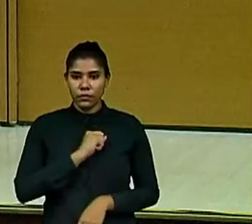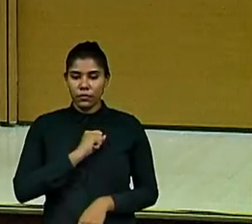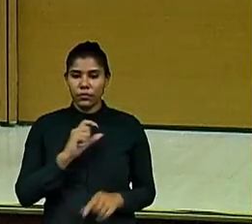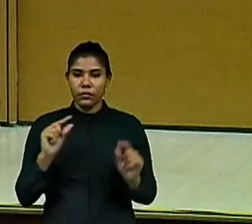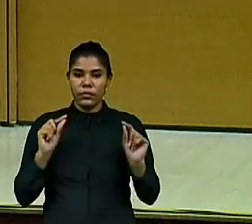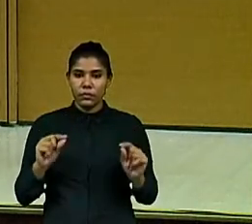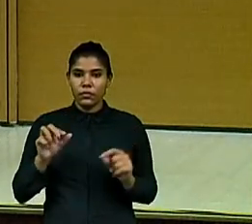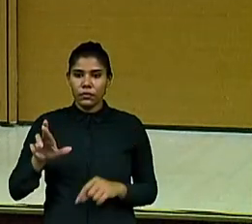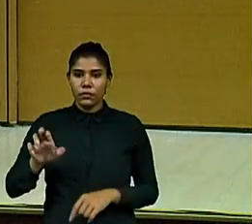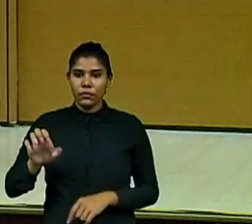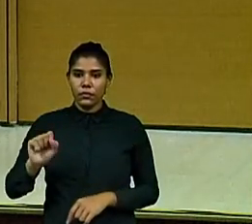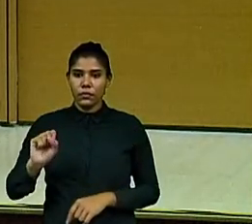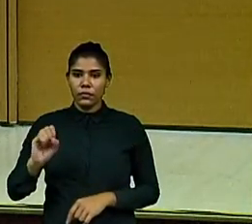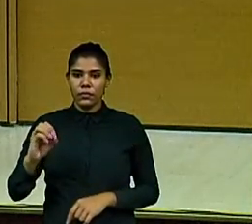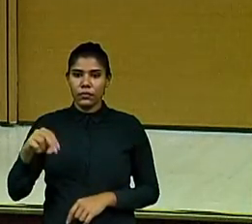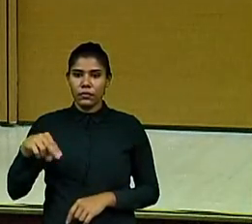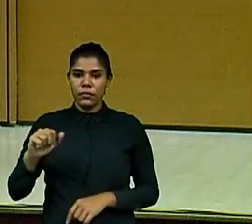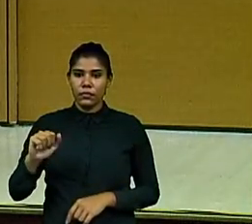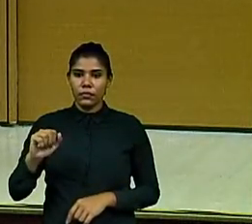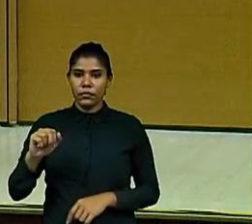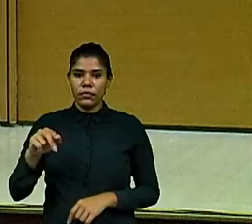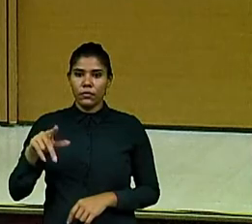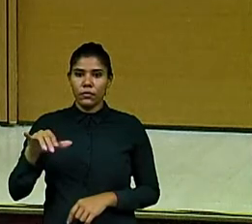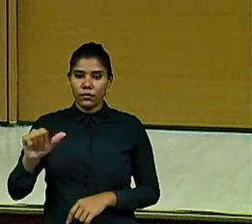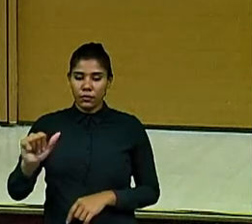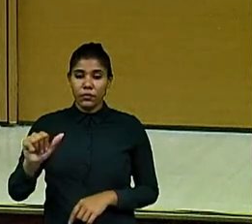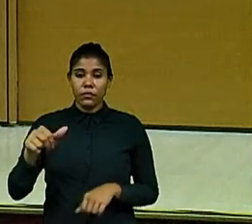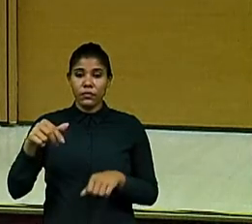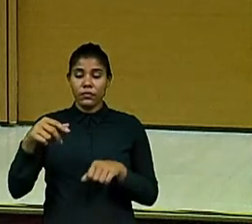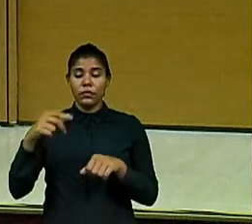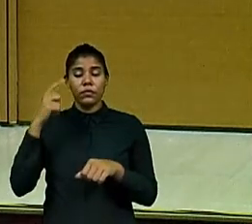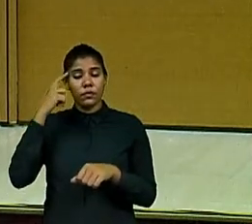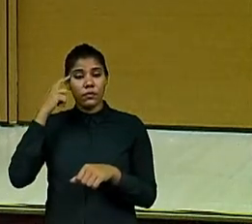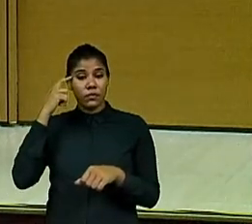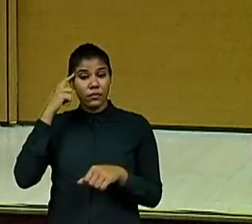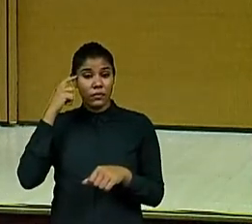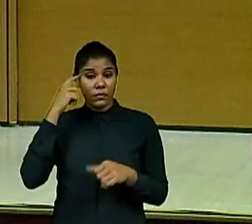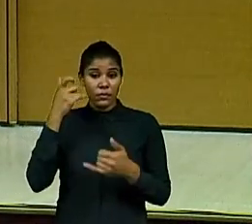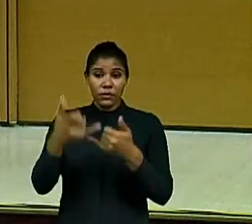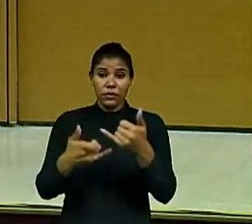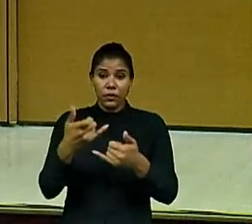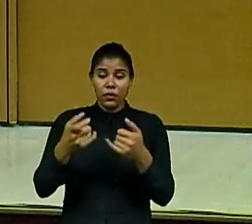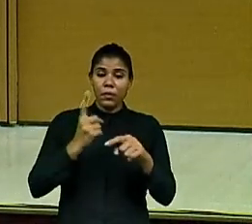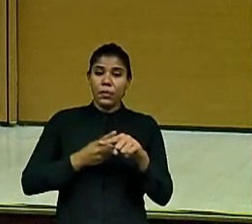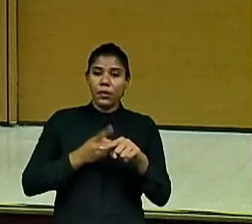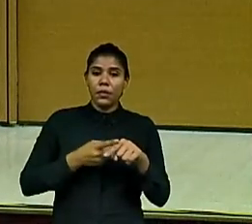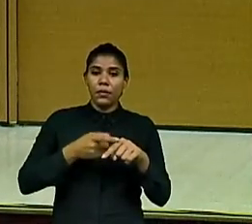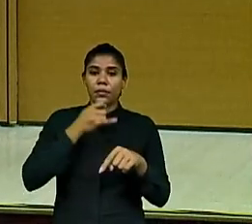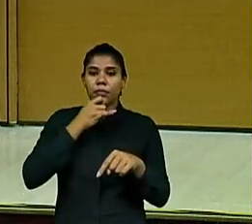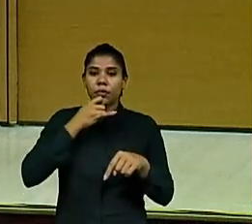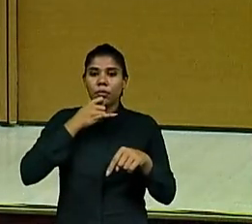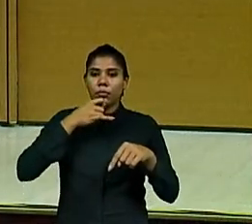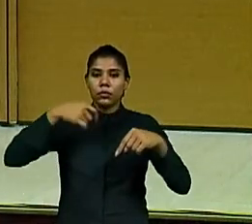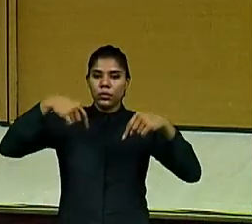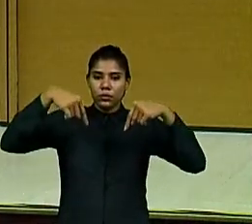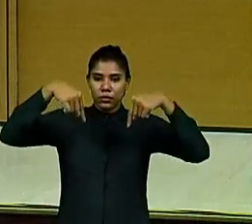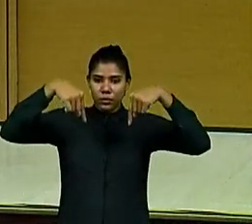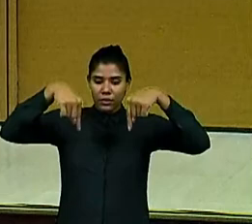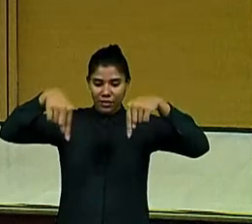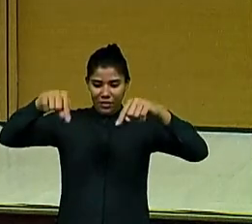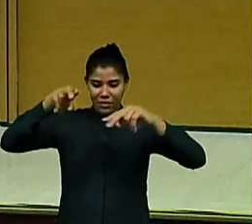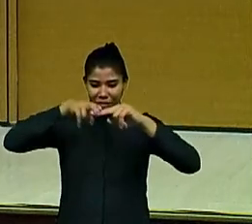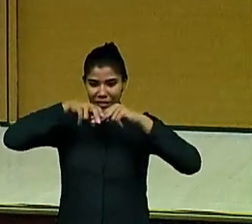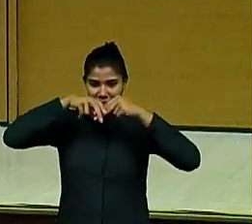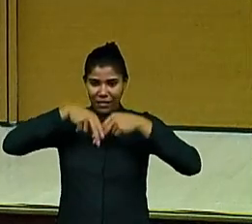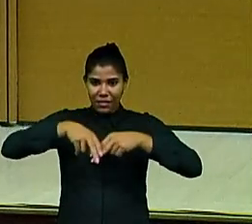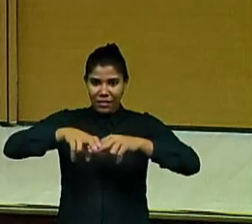ressonância num Barquinho Mas é verdade porque quando ele empurra uma pessoa no balanço